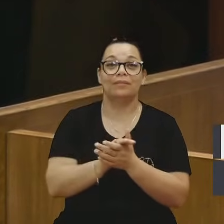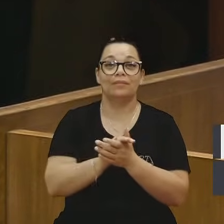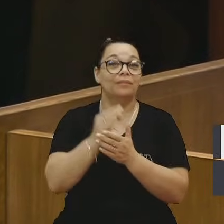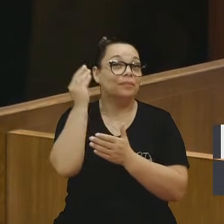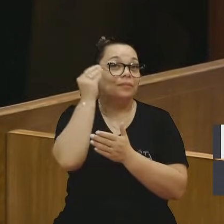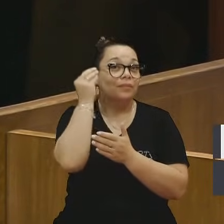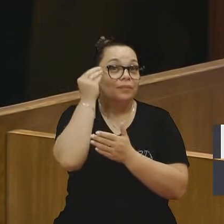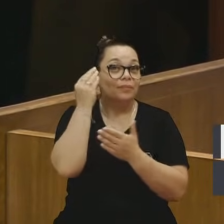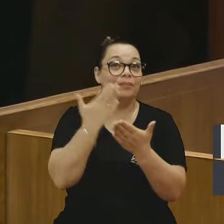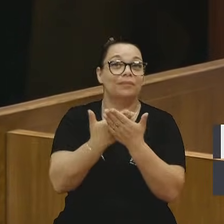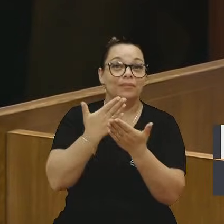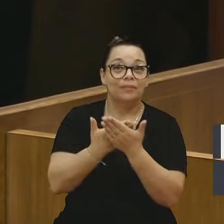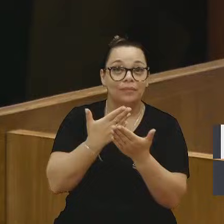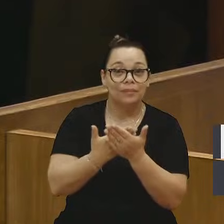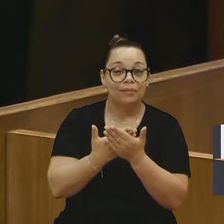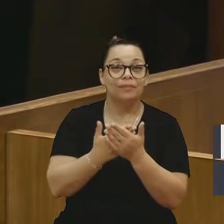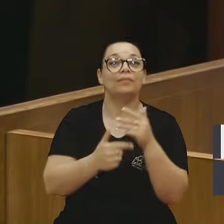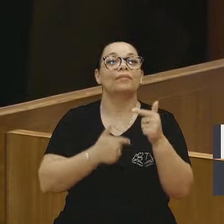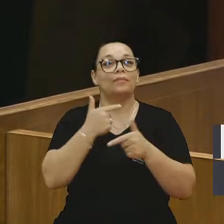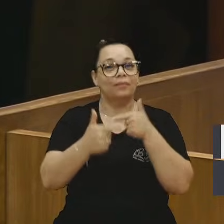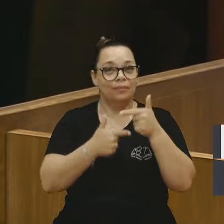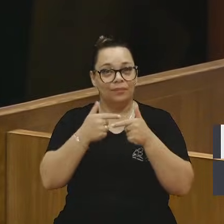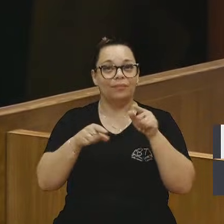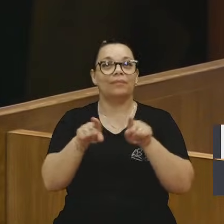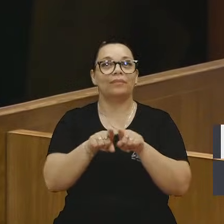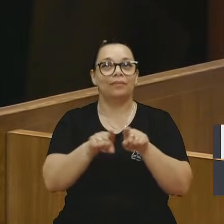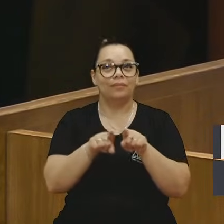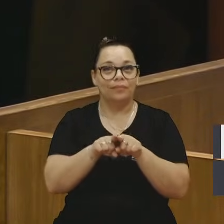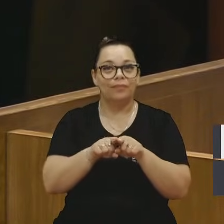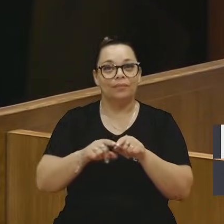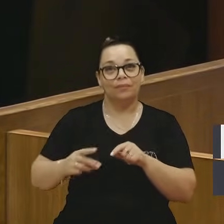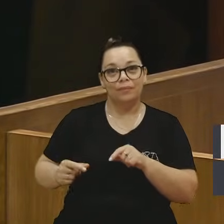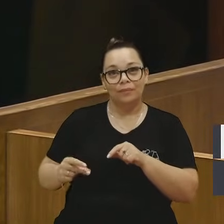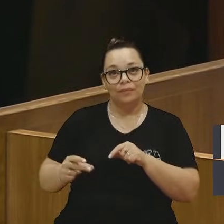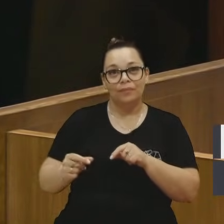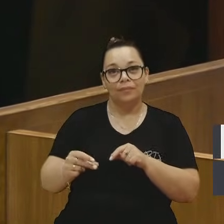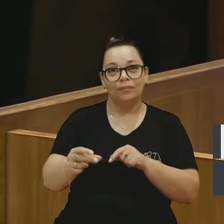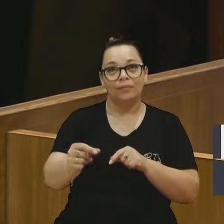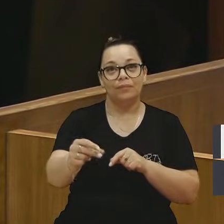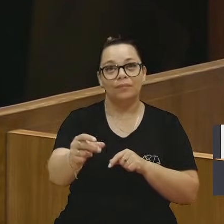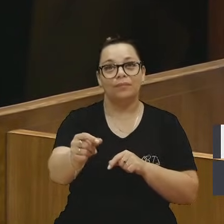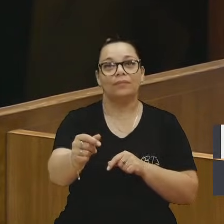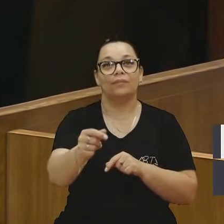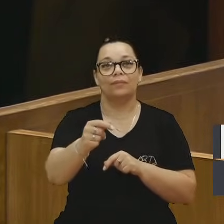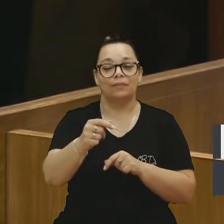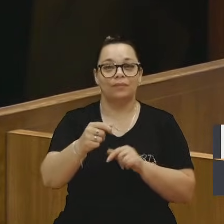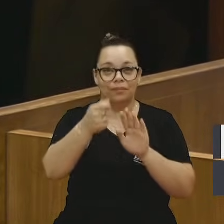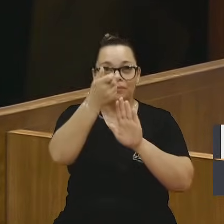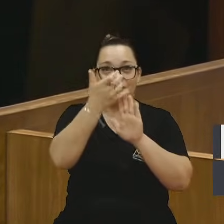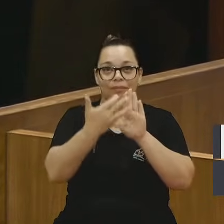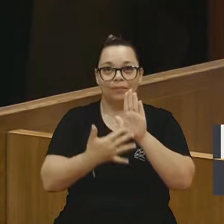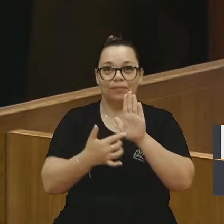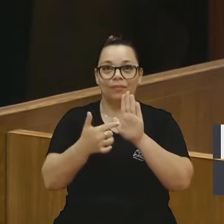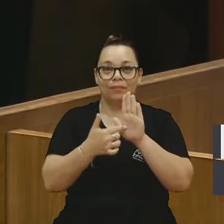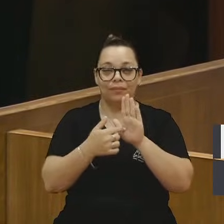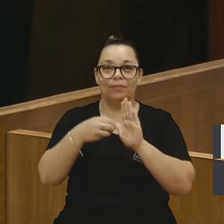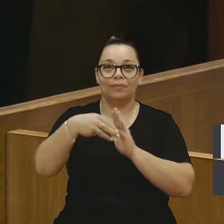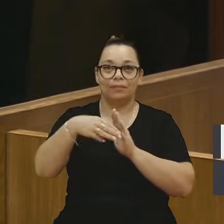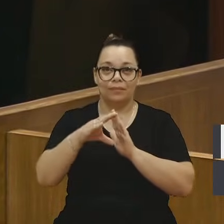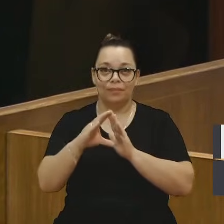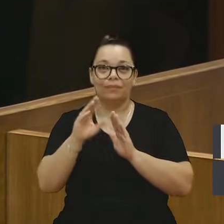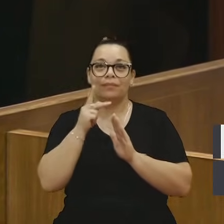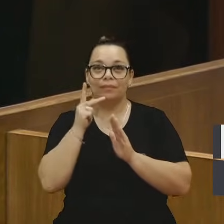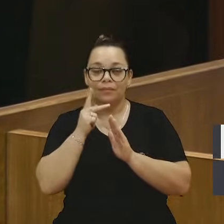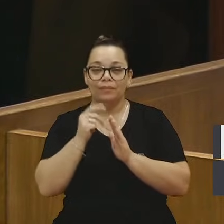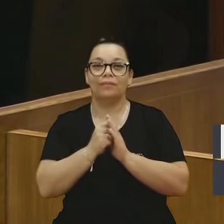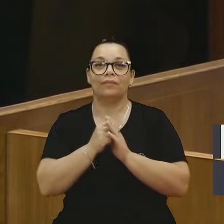experiências de estudo como de trabalho. Ao longo da minha trajetória, como bem falou o mestre de cerimônias, né,